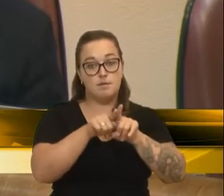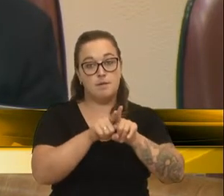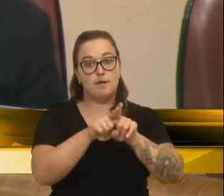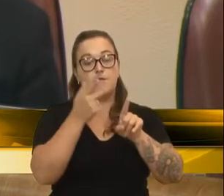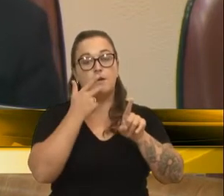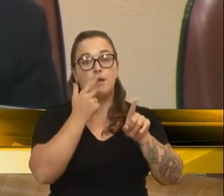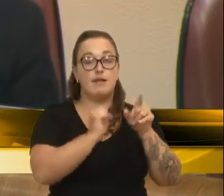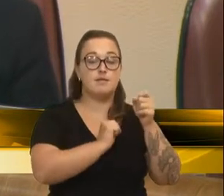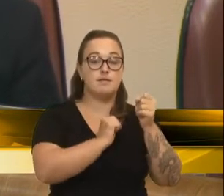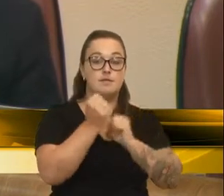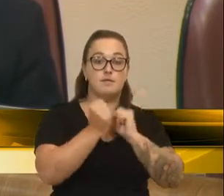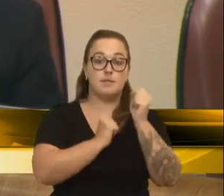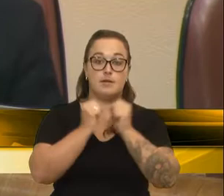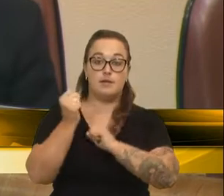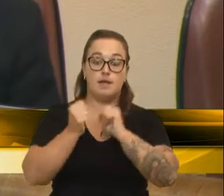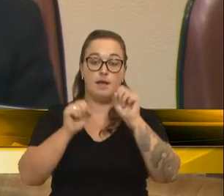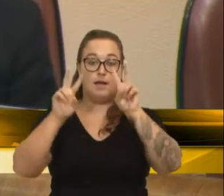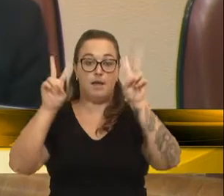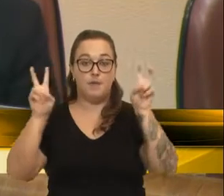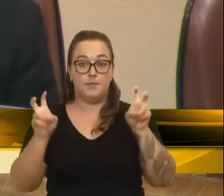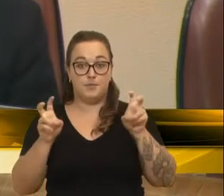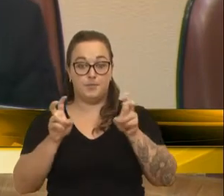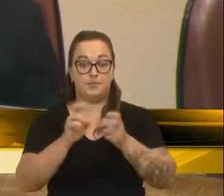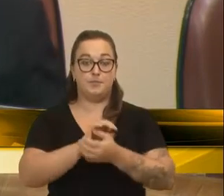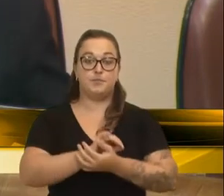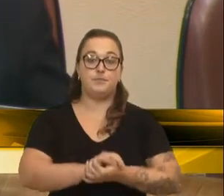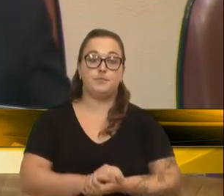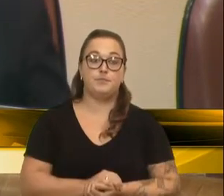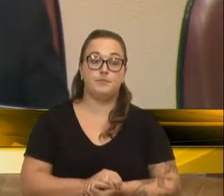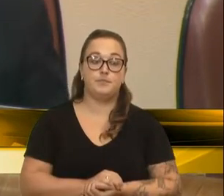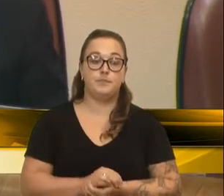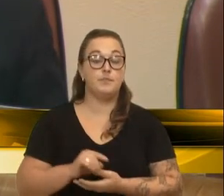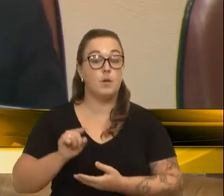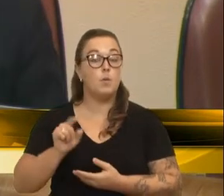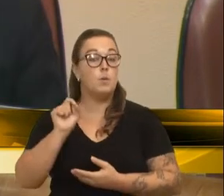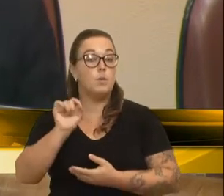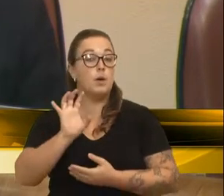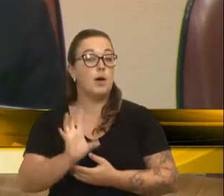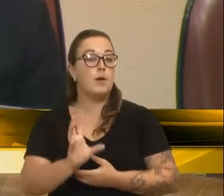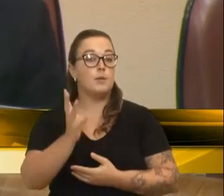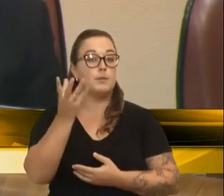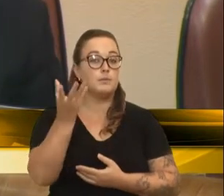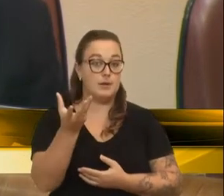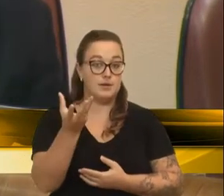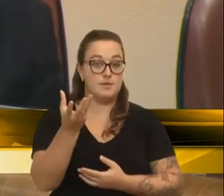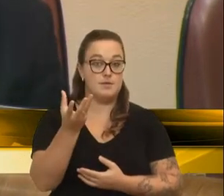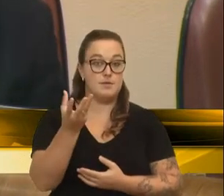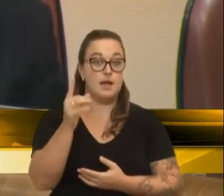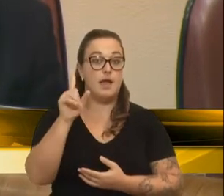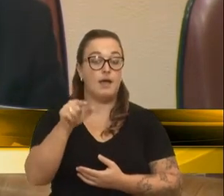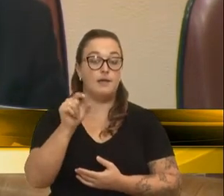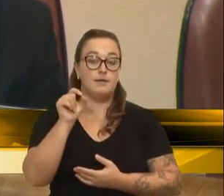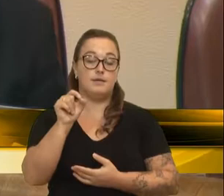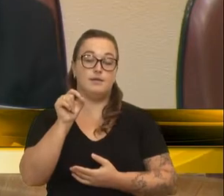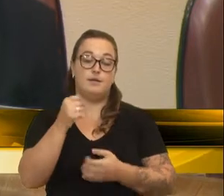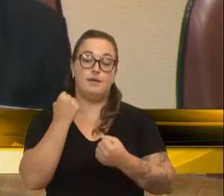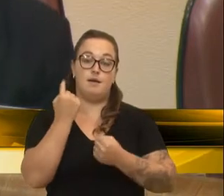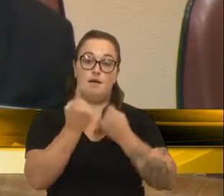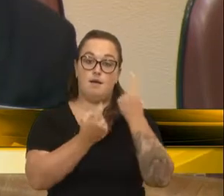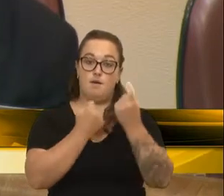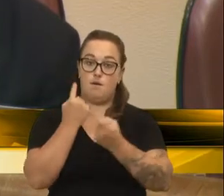empresárias. Abre e fecha aspas, ponto. O que ocorre de fato é que alguns